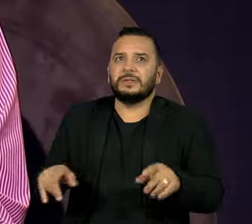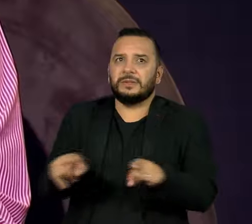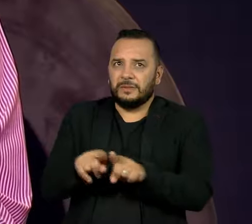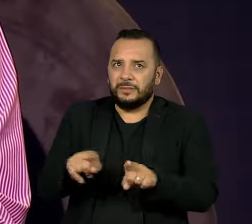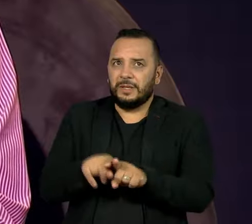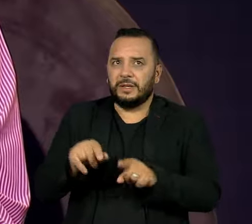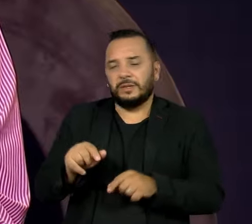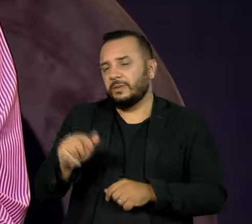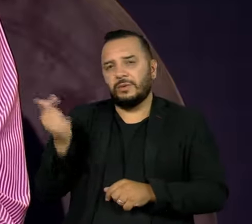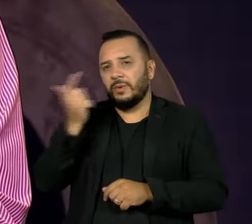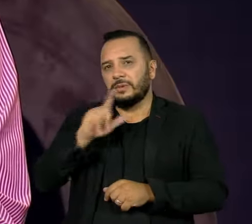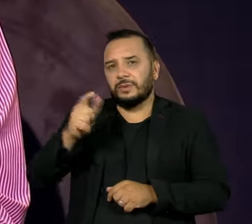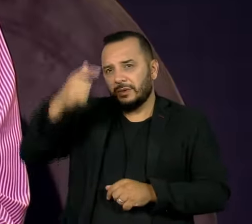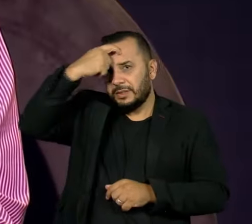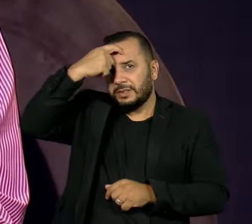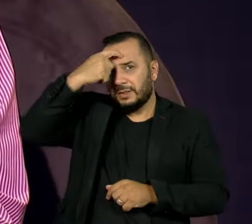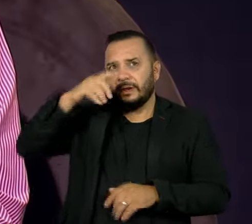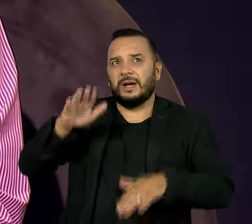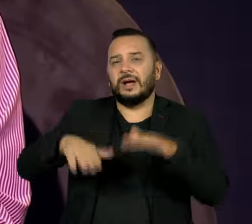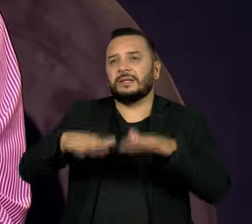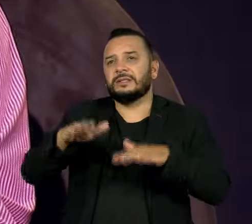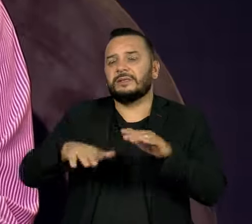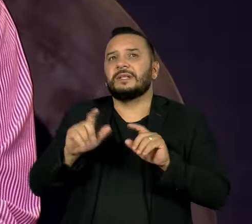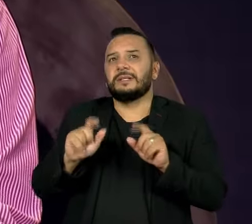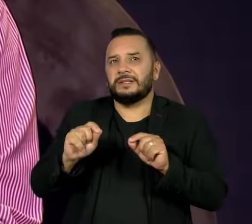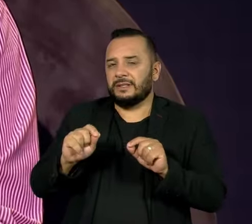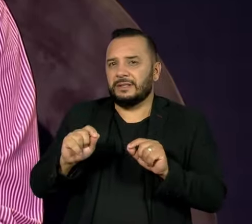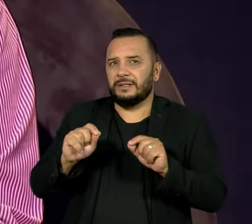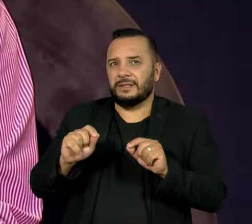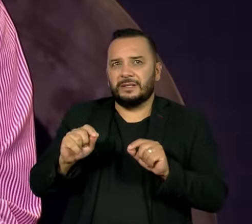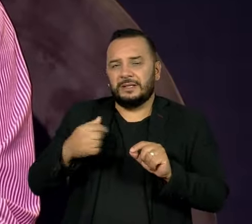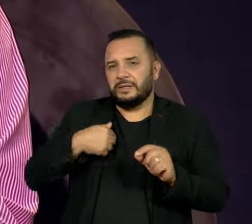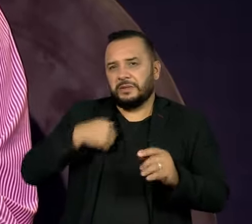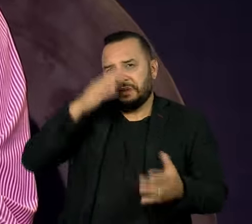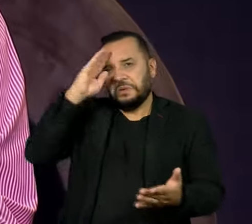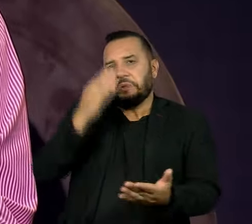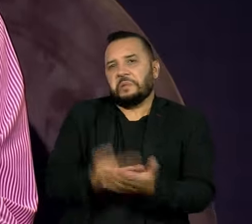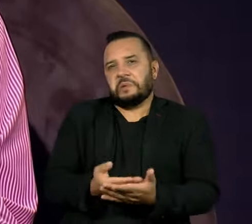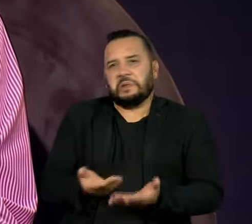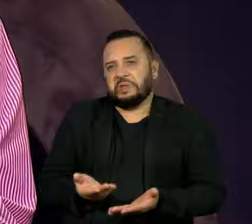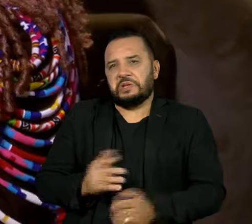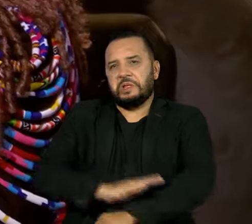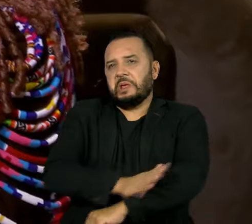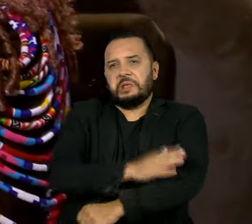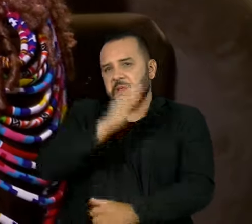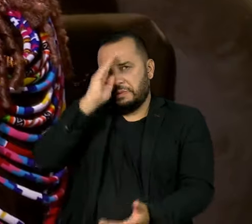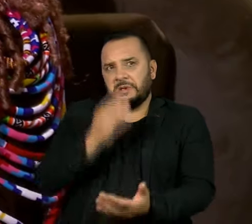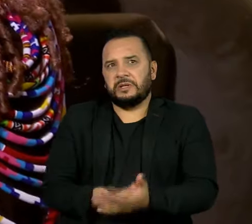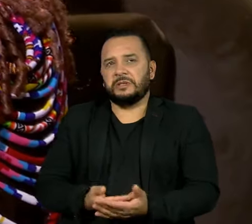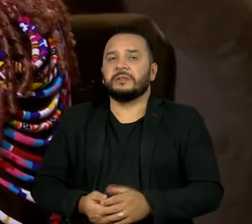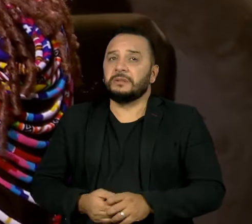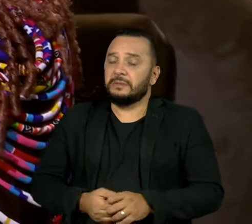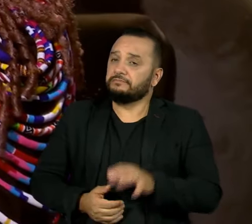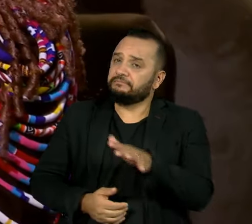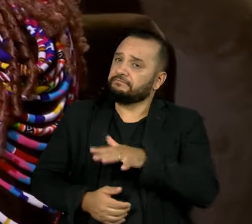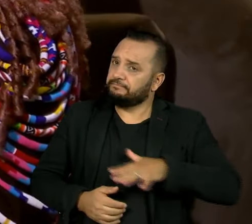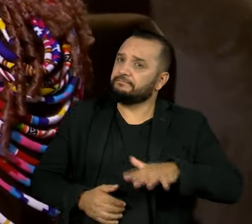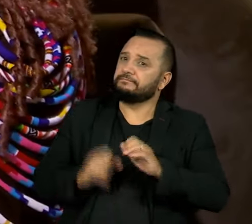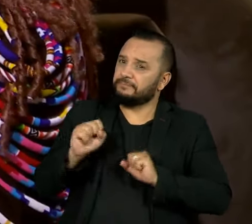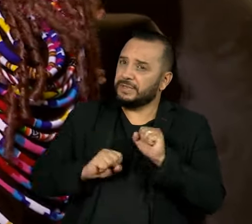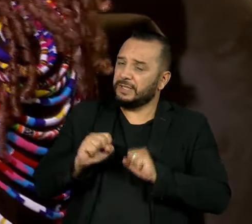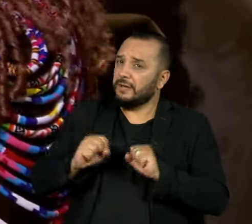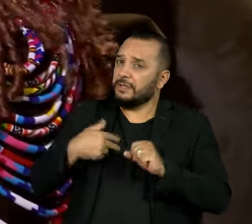de conscientização e muitas vezes até negam a existência do racismo. No mundo corporativo, a gente gosta tanto de